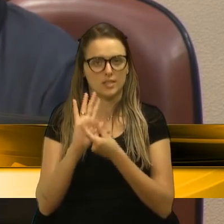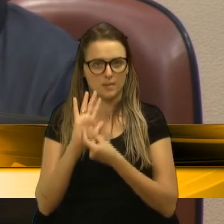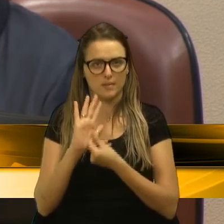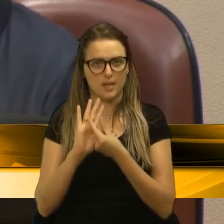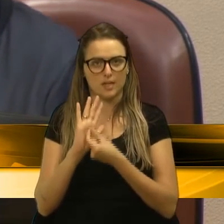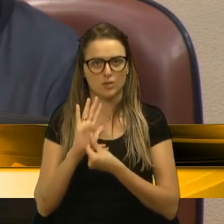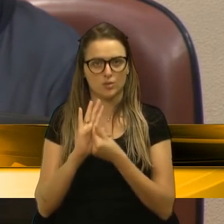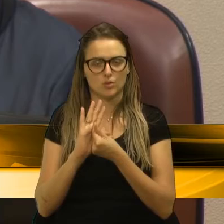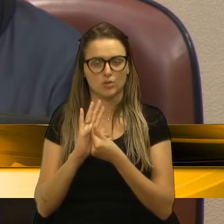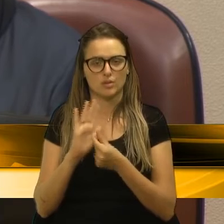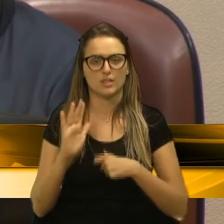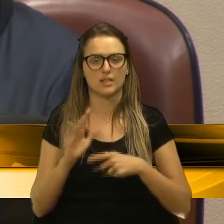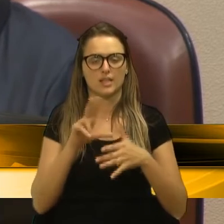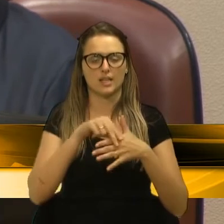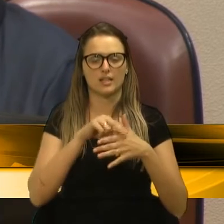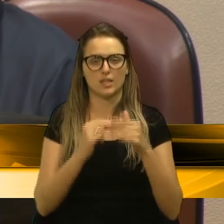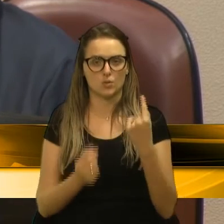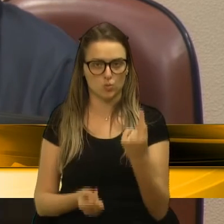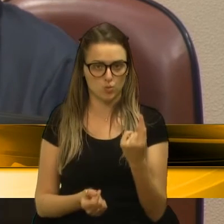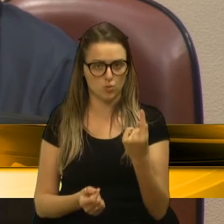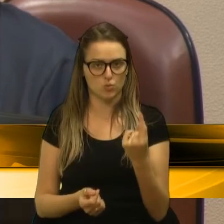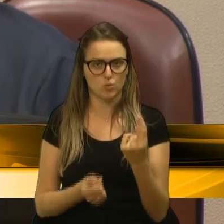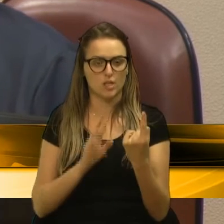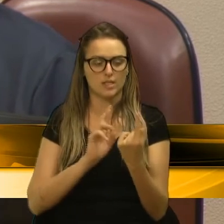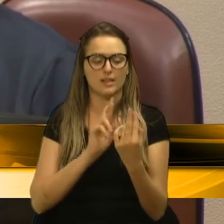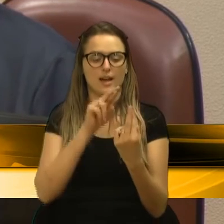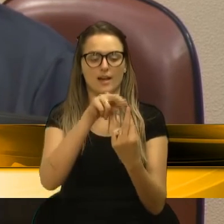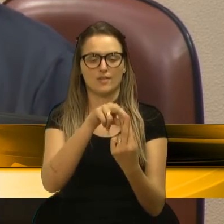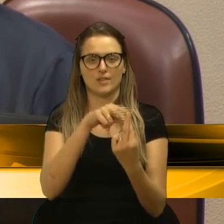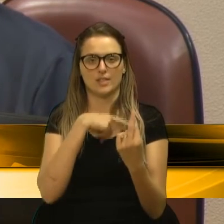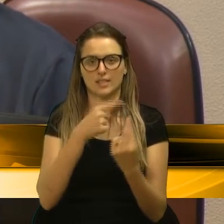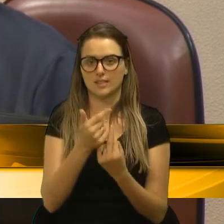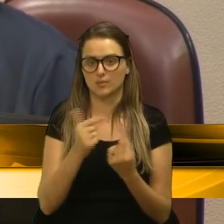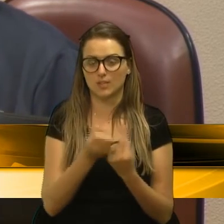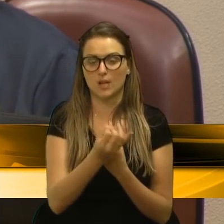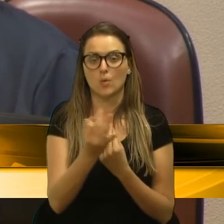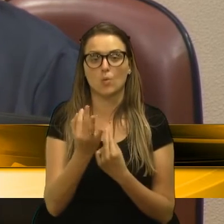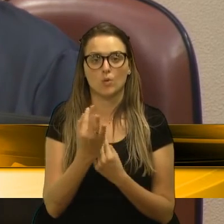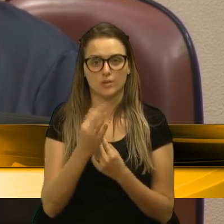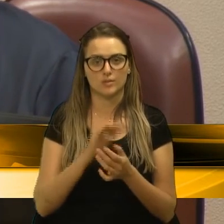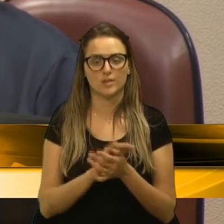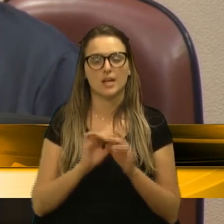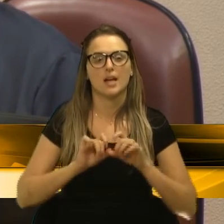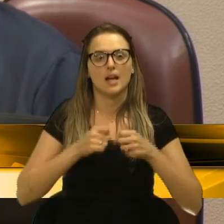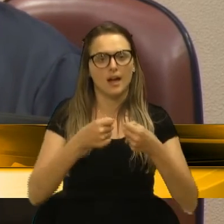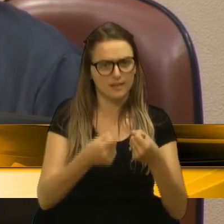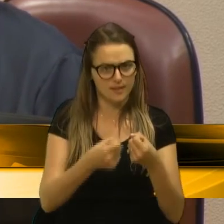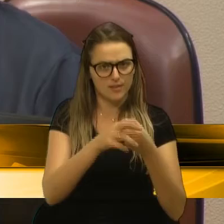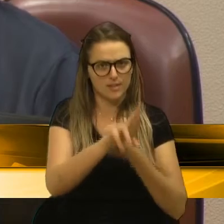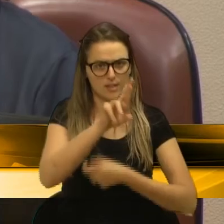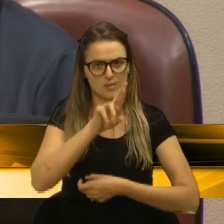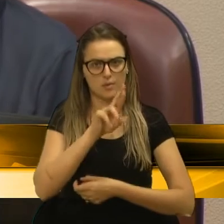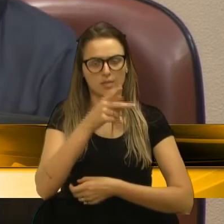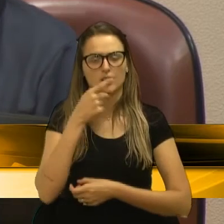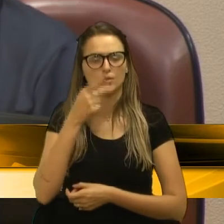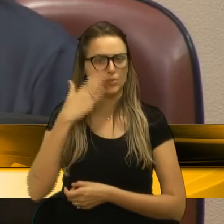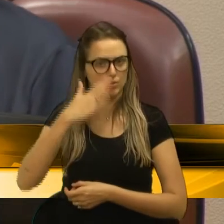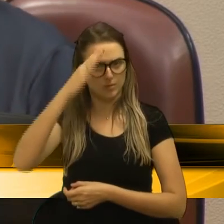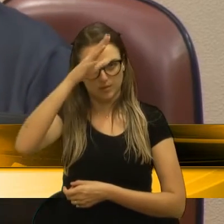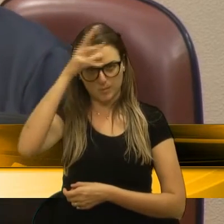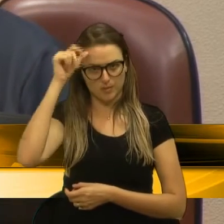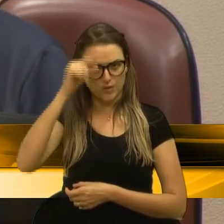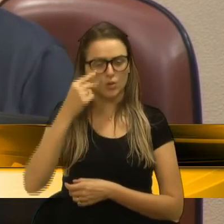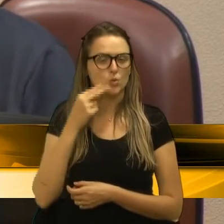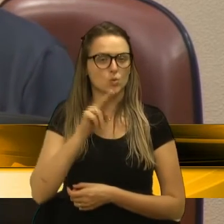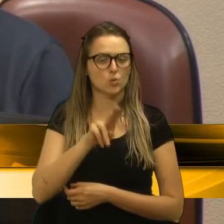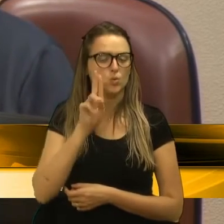do termo de referência, não há definição de quantitativos. A defesa diz que utilizou da média histórica de consumo do